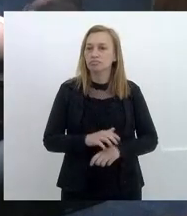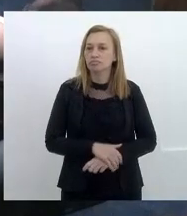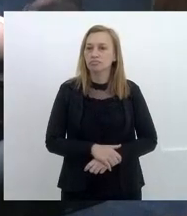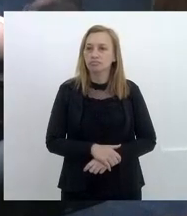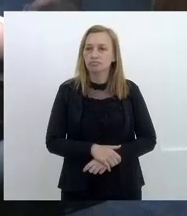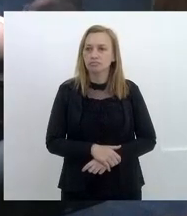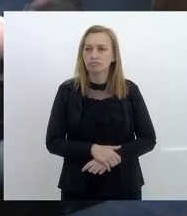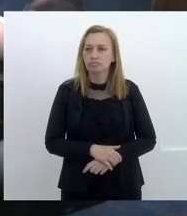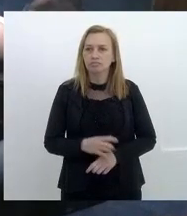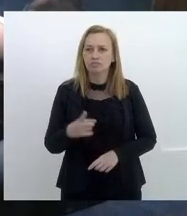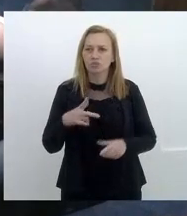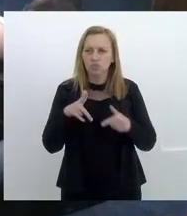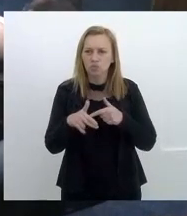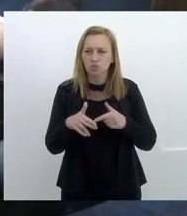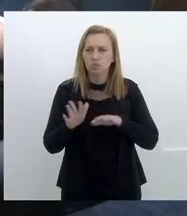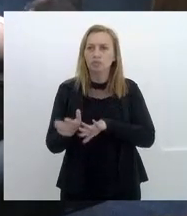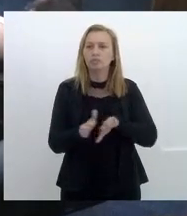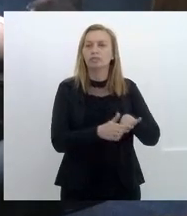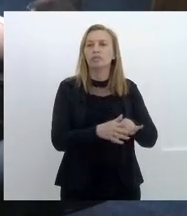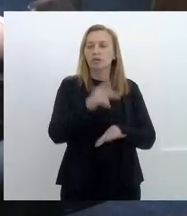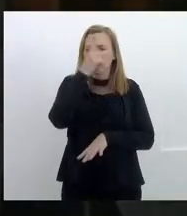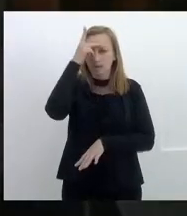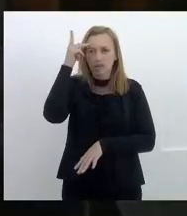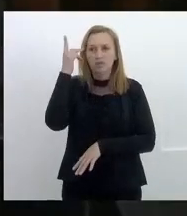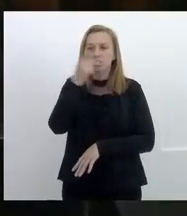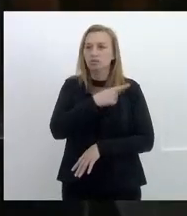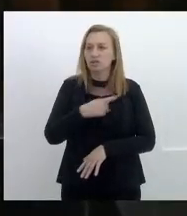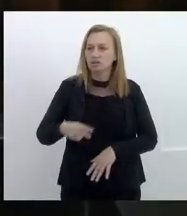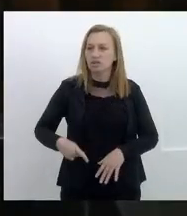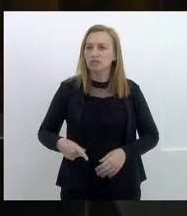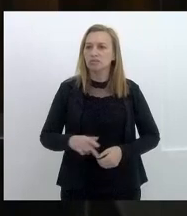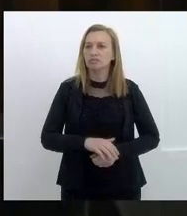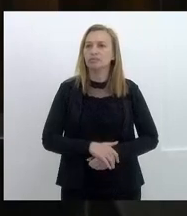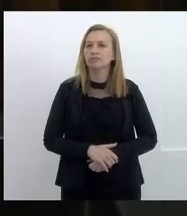e cortou na pessoa do presidente